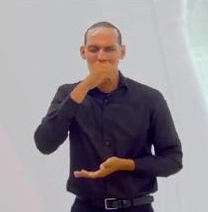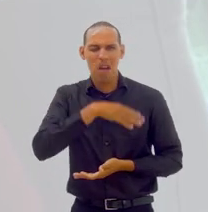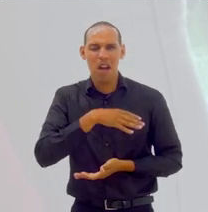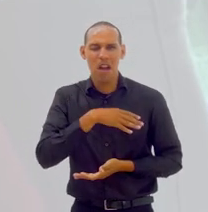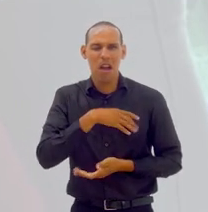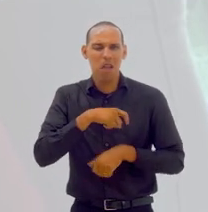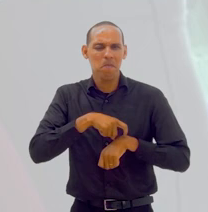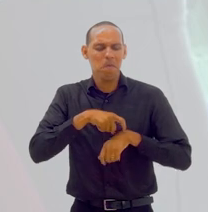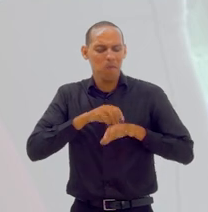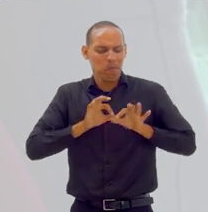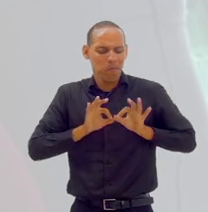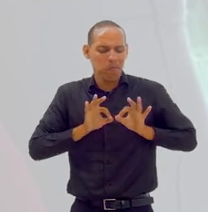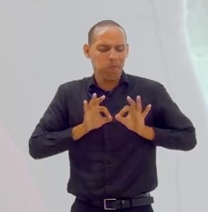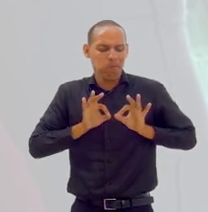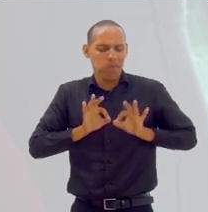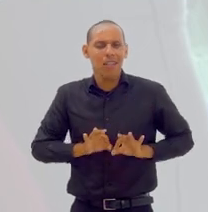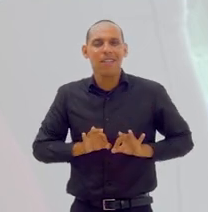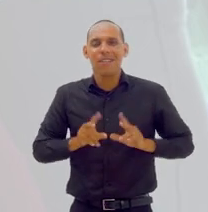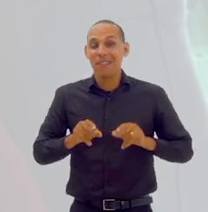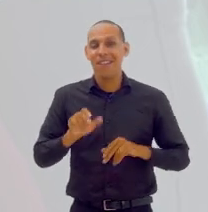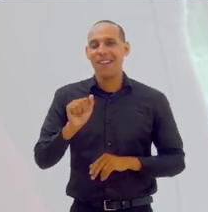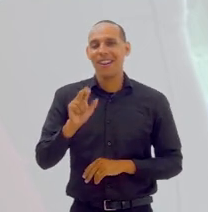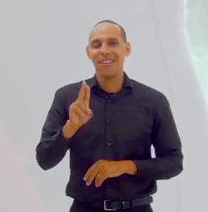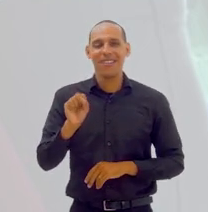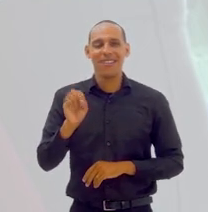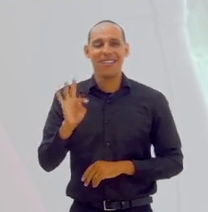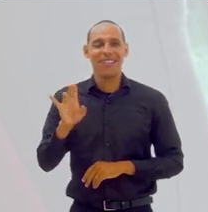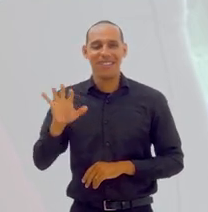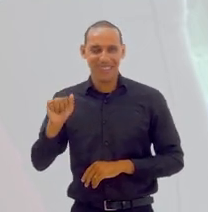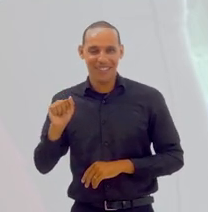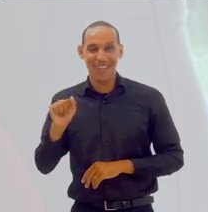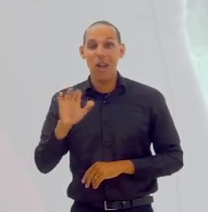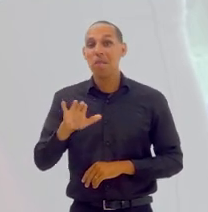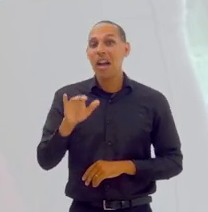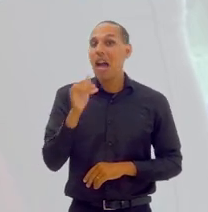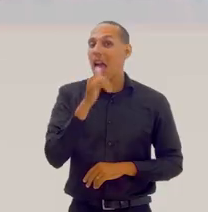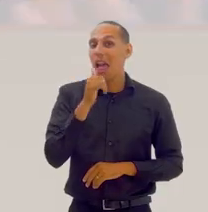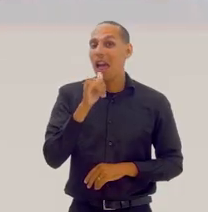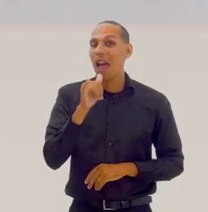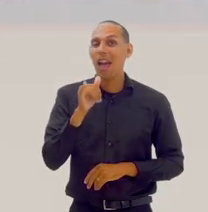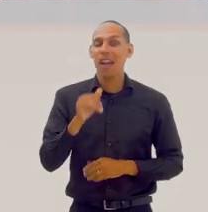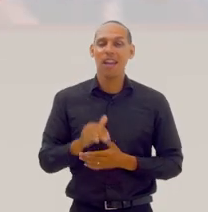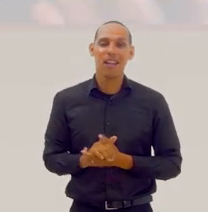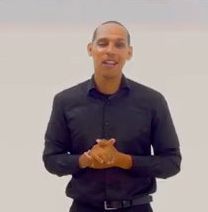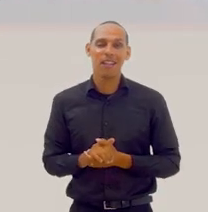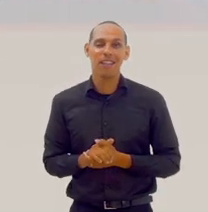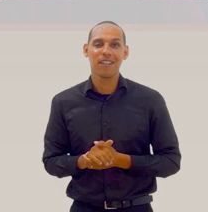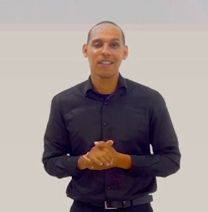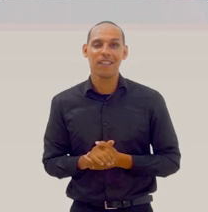de pontualidade, como na Áustria, por exemplo, na Itália